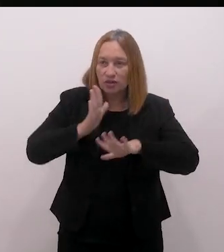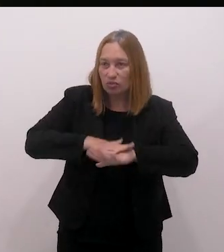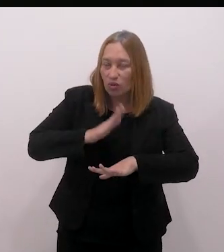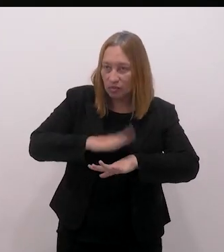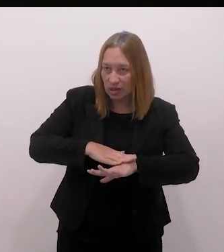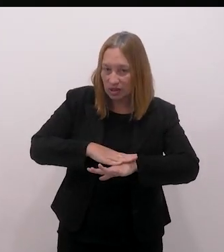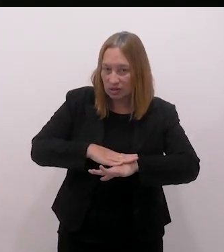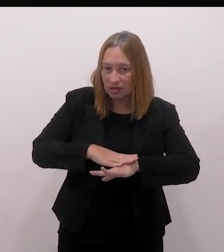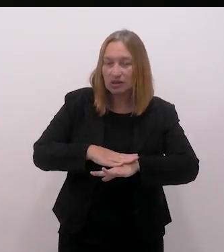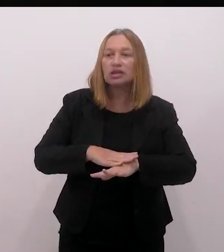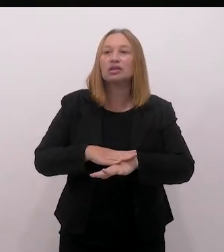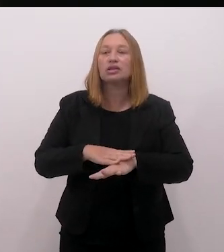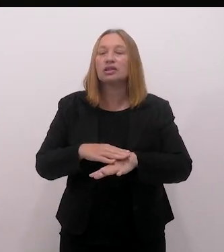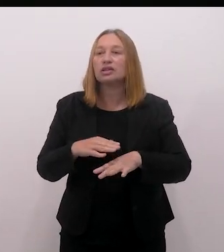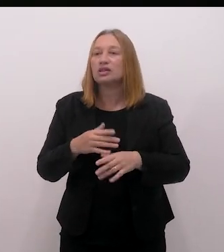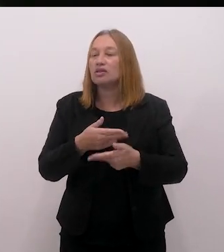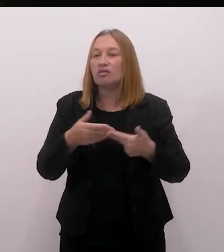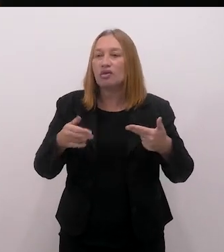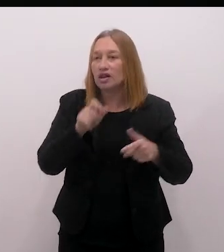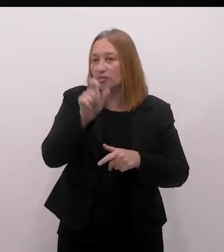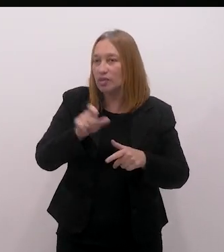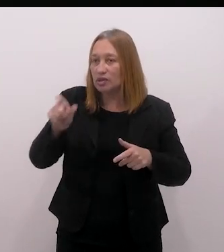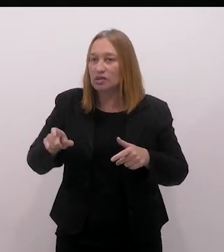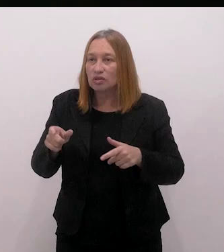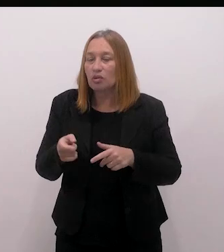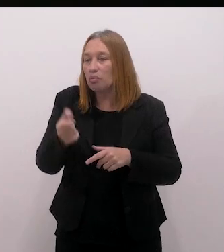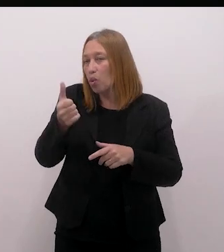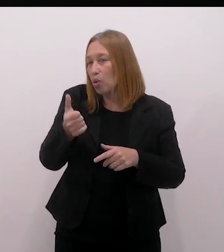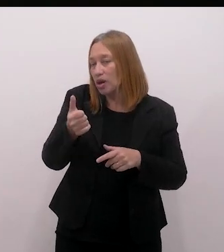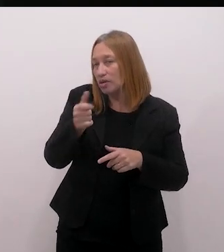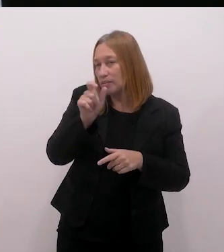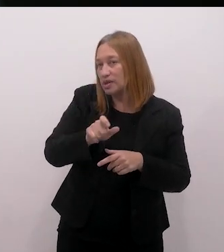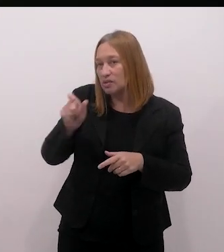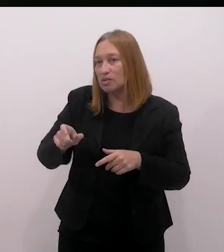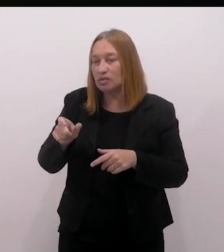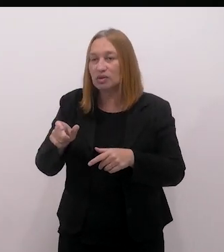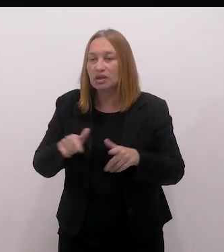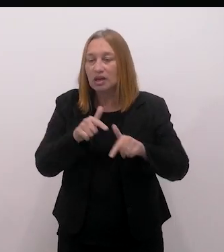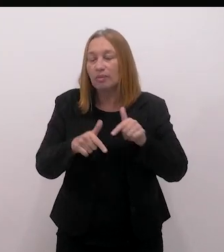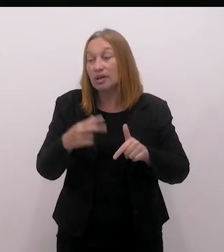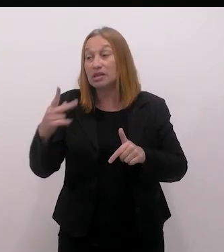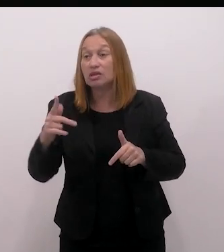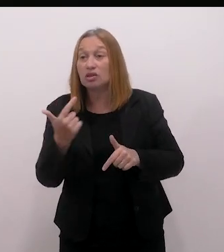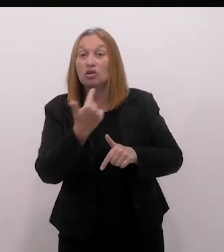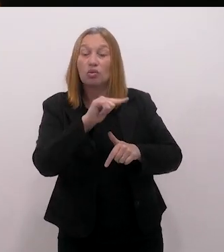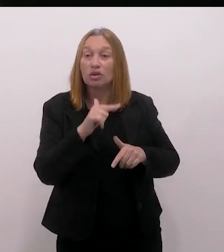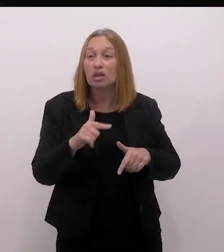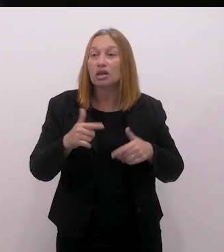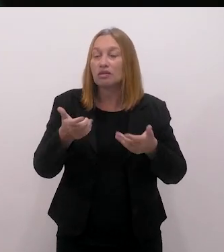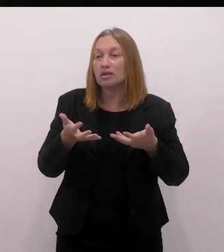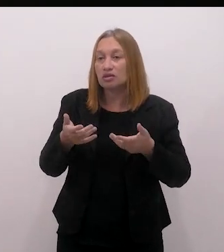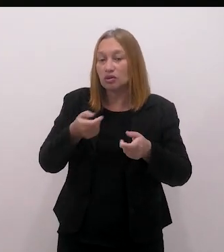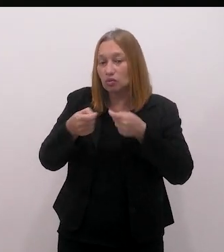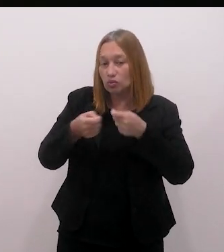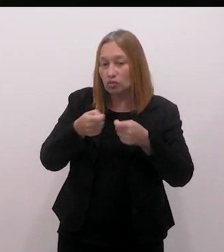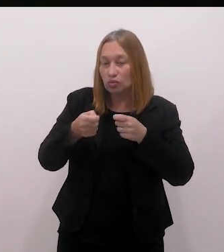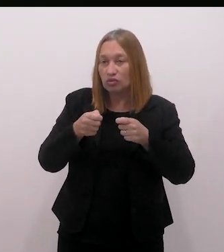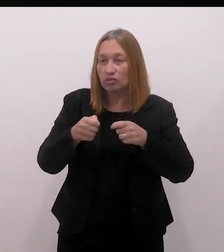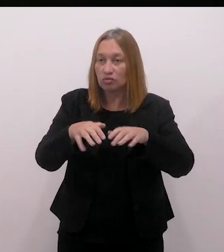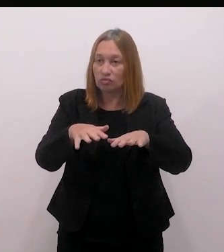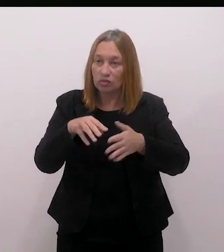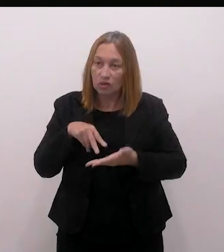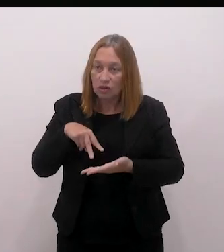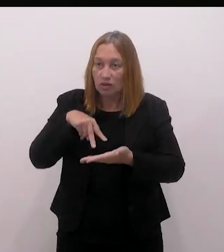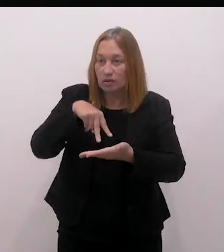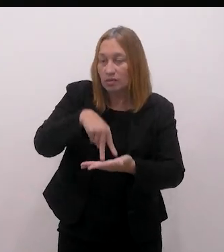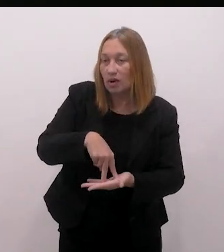diversas formas, é difícil até comentar que eu já vi você sozinha, eu já vi você com muita gente, já vi com pouca gente, já vi com o trabalho seu, o trabalho dos outros, e eu vejo que você tem um domínio